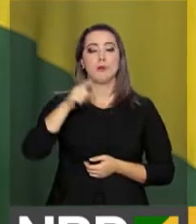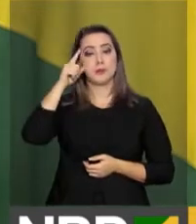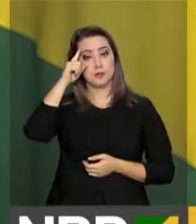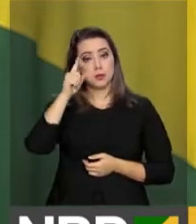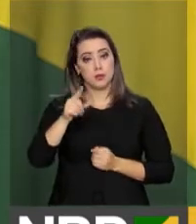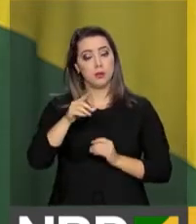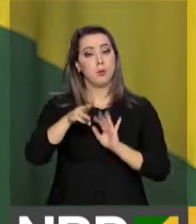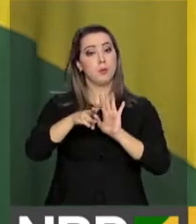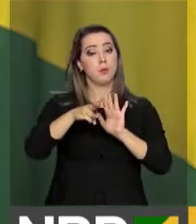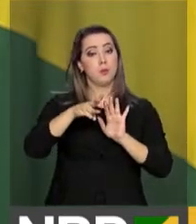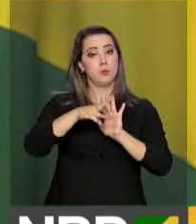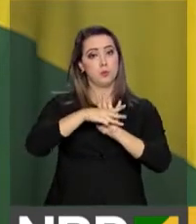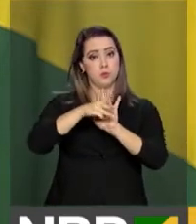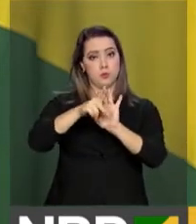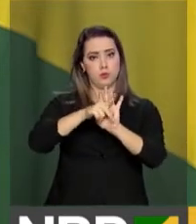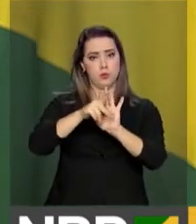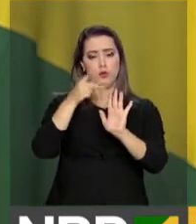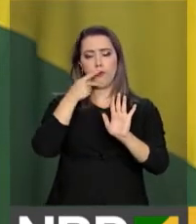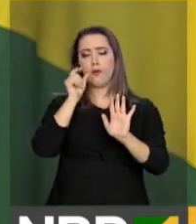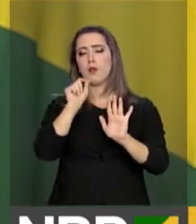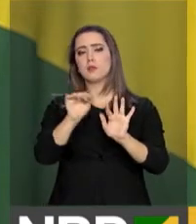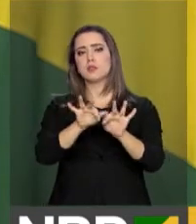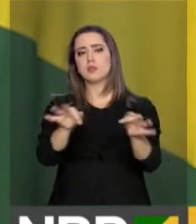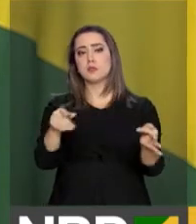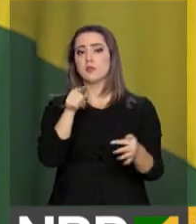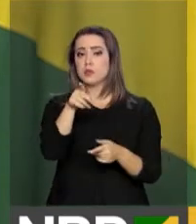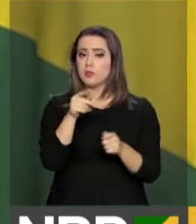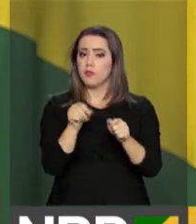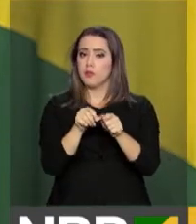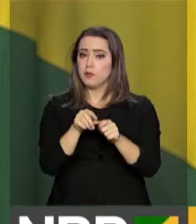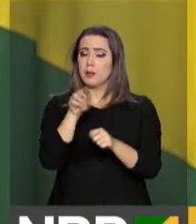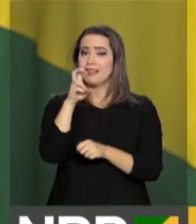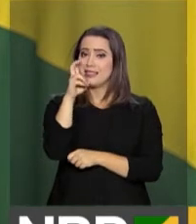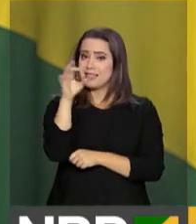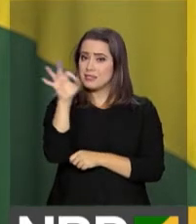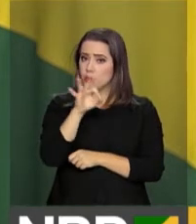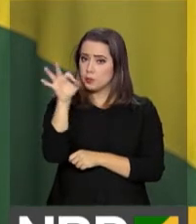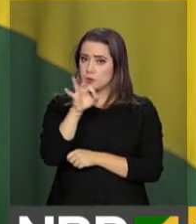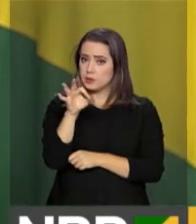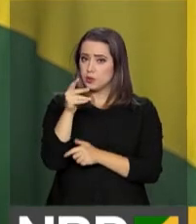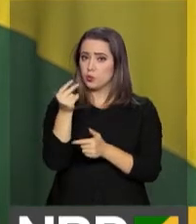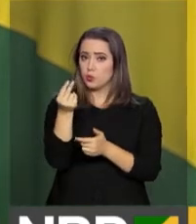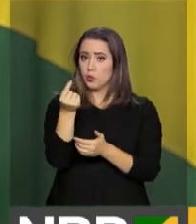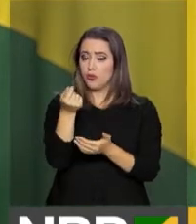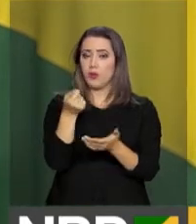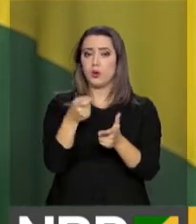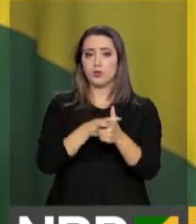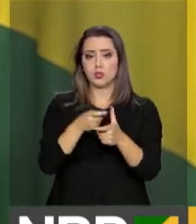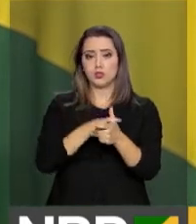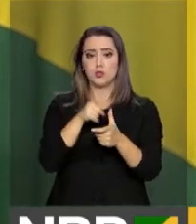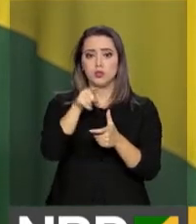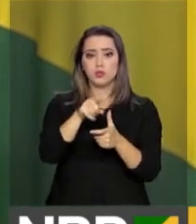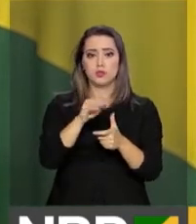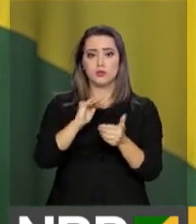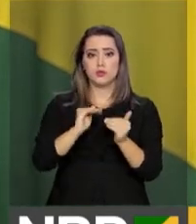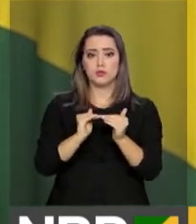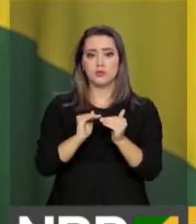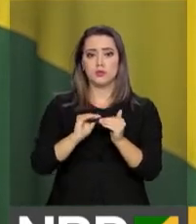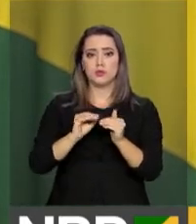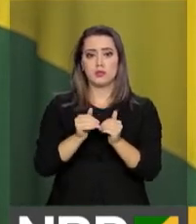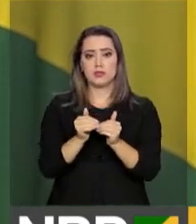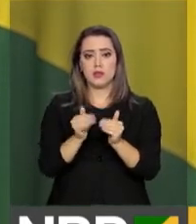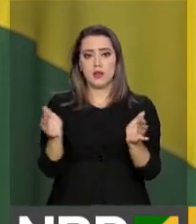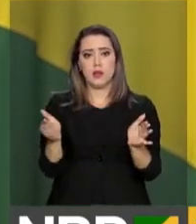provisória que basicamente dizia mais ou menos o seguinte se você for lá e acertar cinco por cento o crédito técnico você reabre o